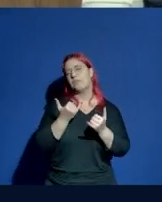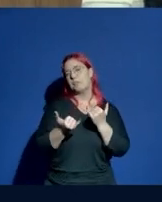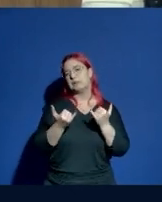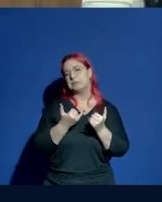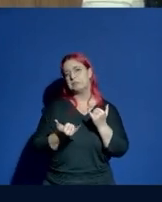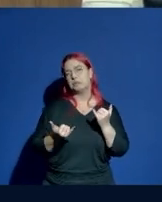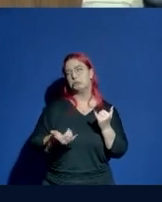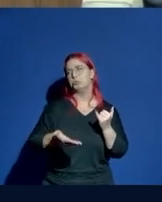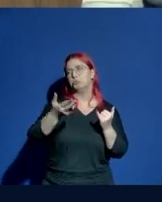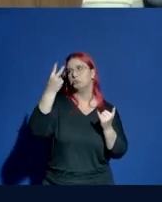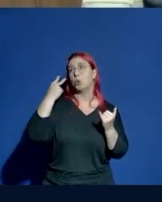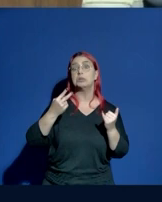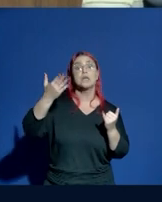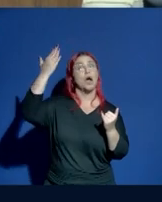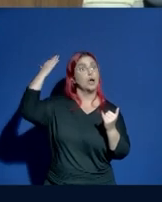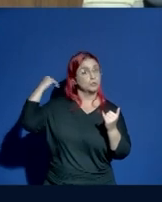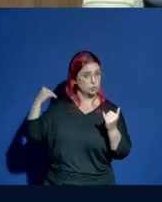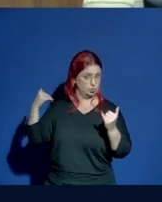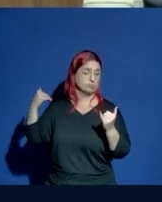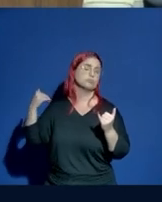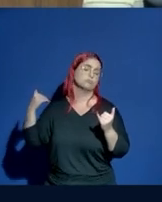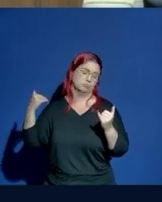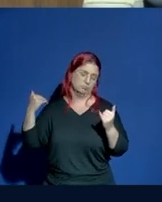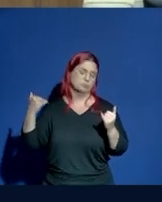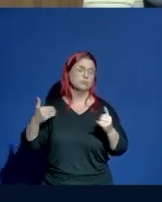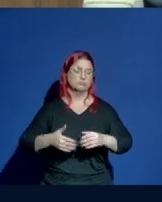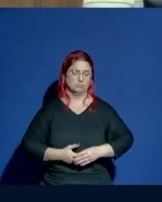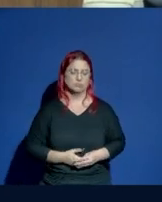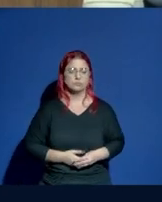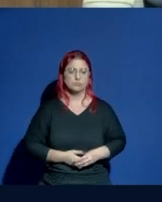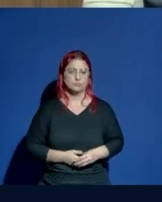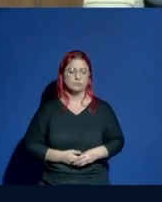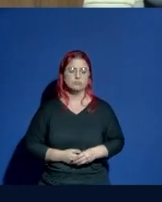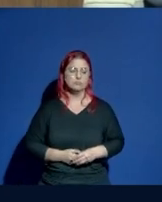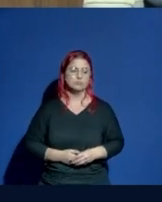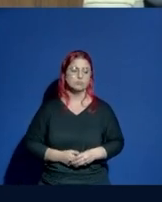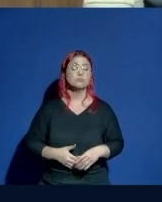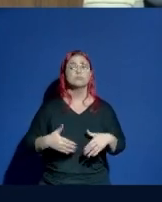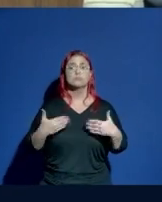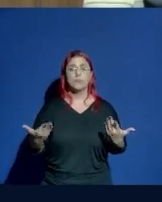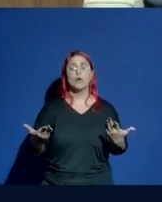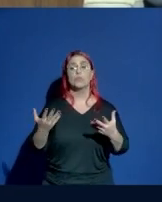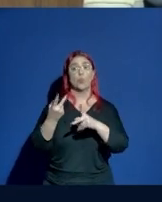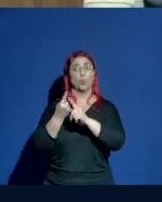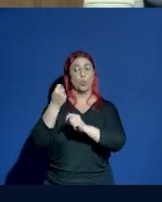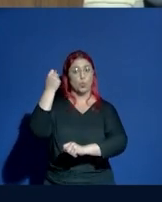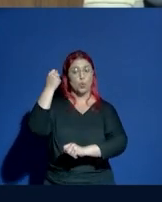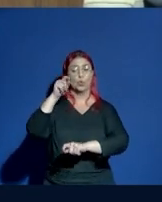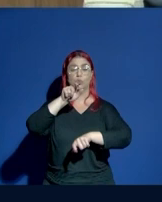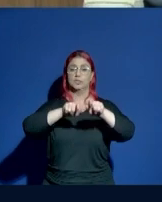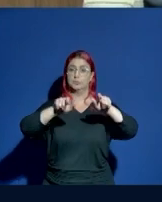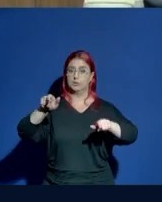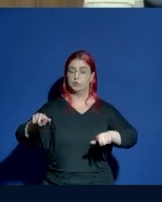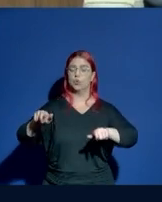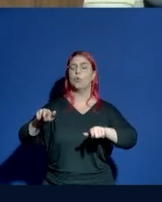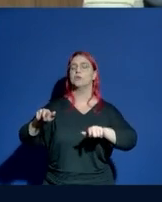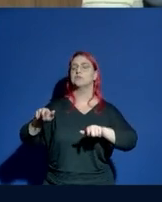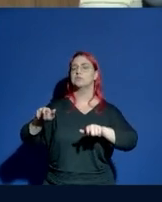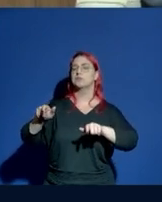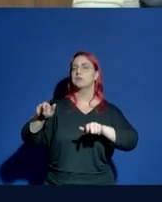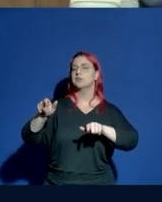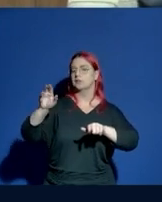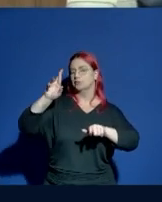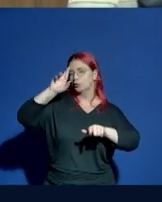ao que nós tínhamos dois anos dois anos e meio atrás então a lucratividade dos empresários desse setor para